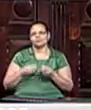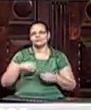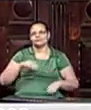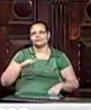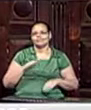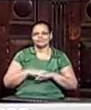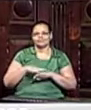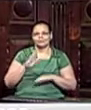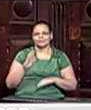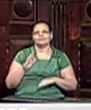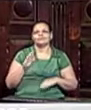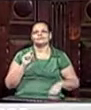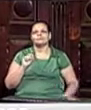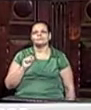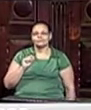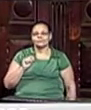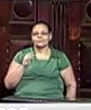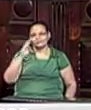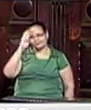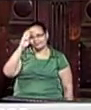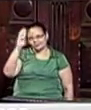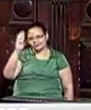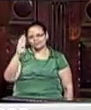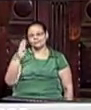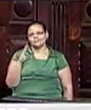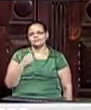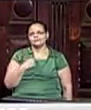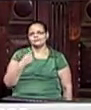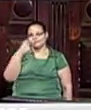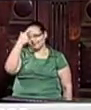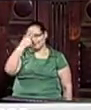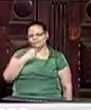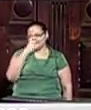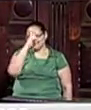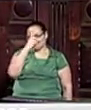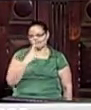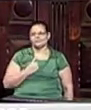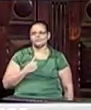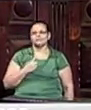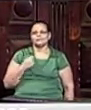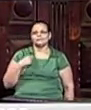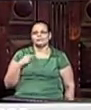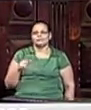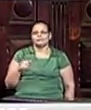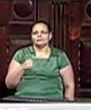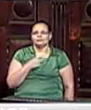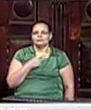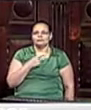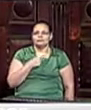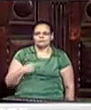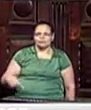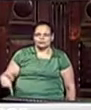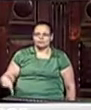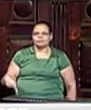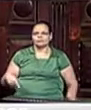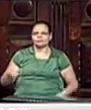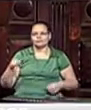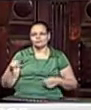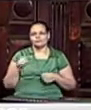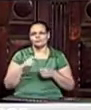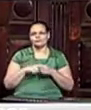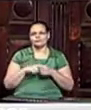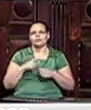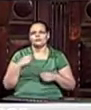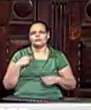contundente, envolvendo as principais figuras da República, principalmente as principais figuras da República ligadas